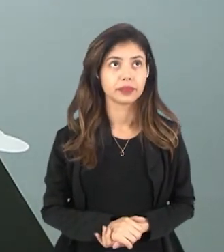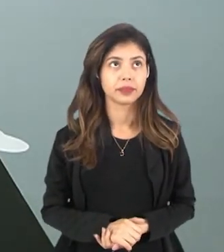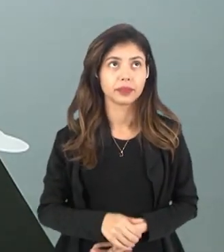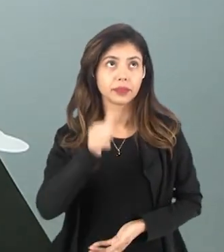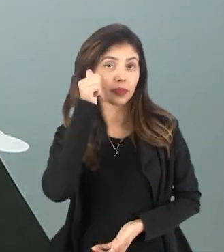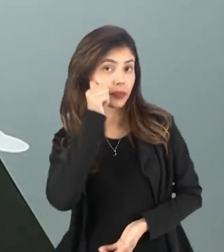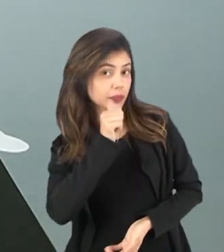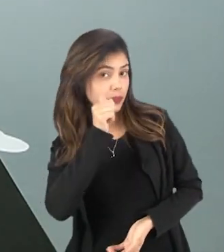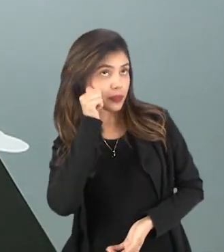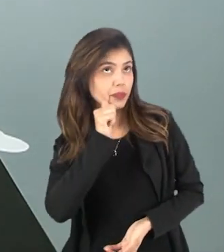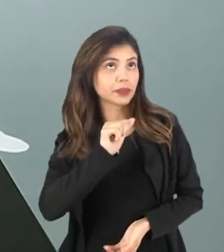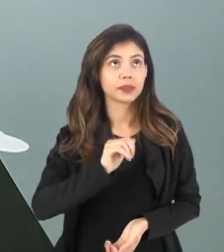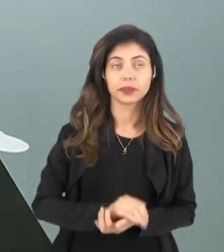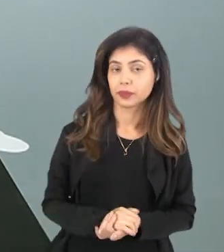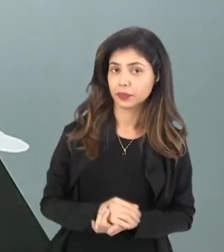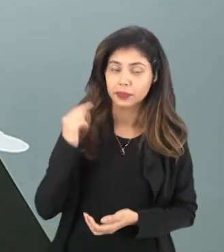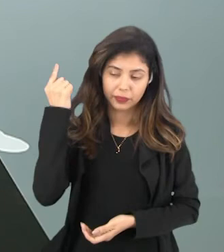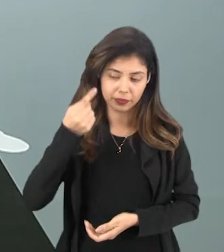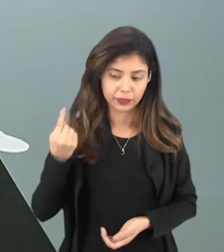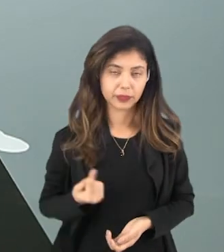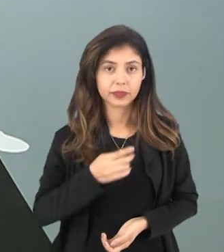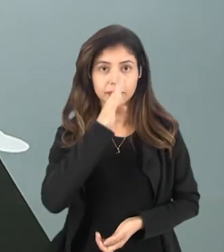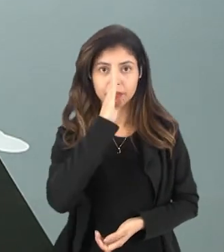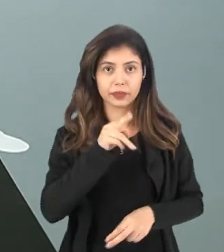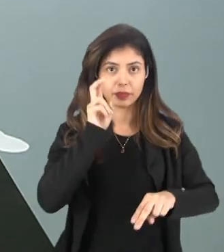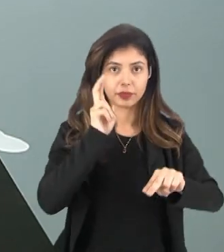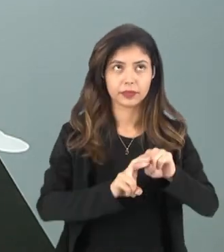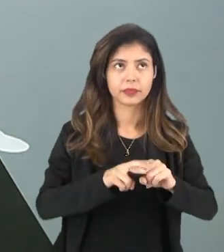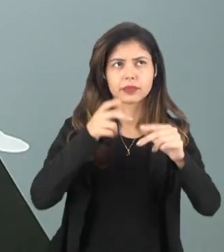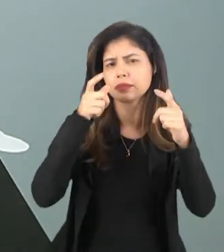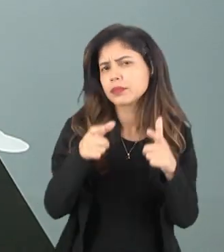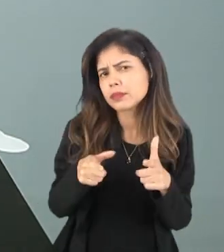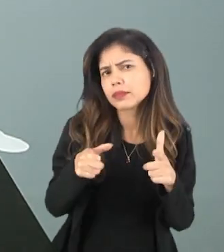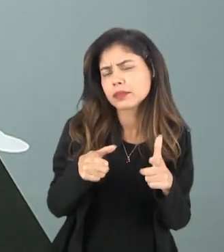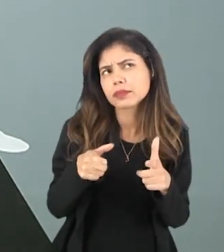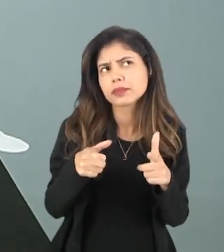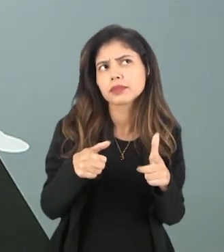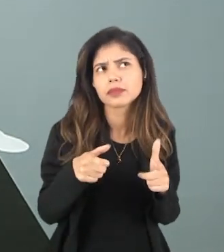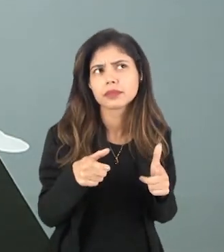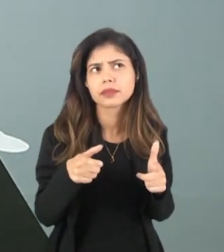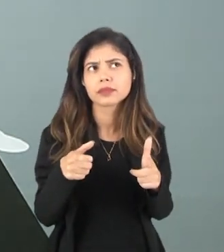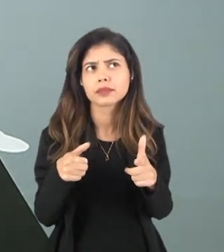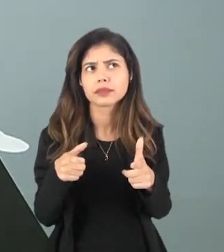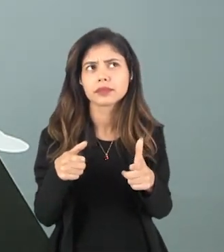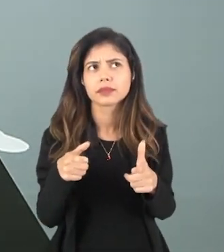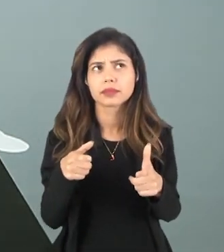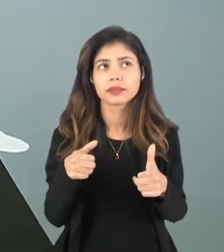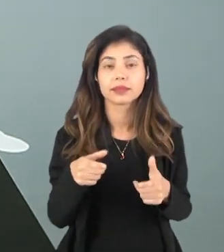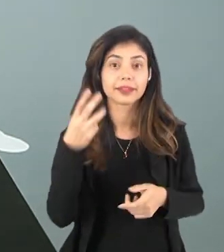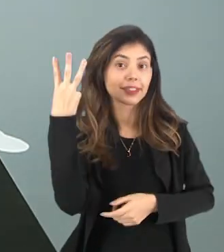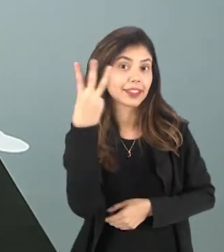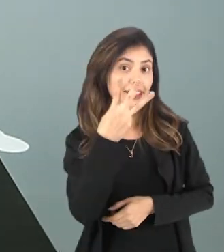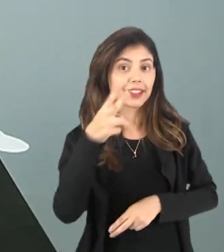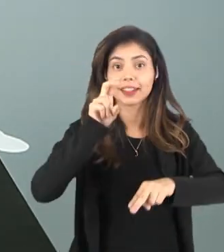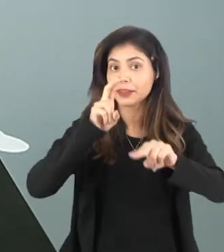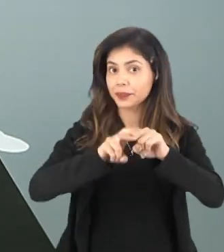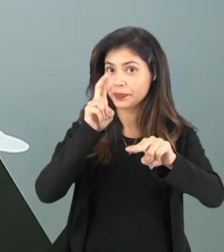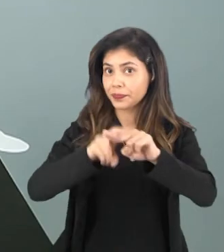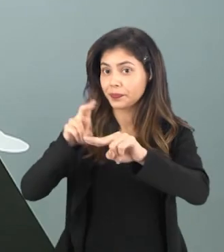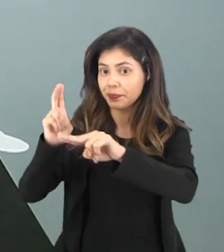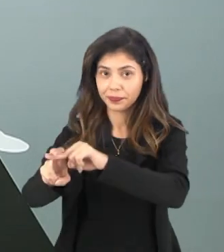e a menina dos cachinhos dourados ela se sentou onde ela se sentou nas